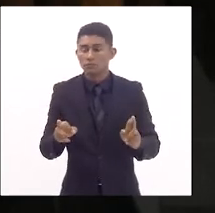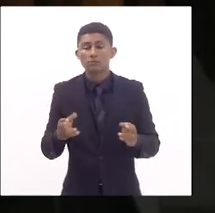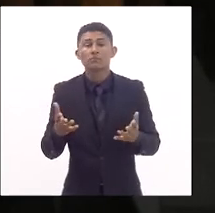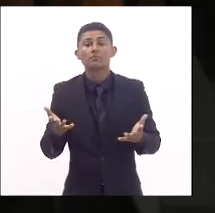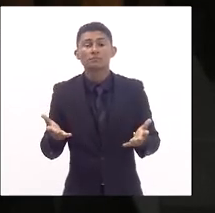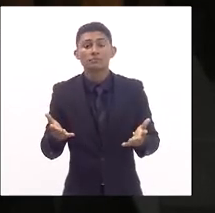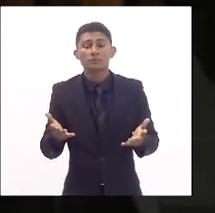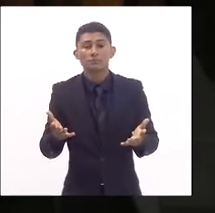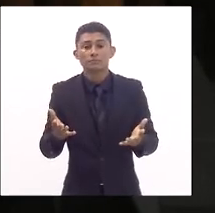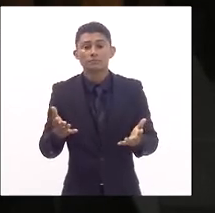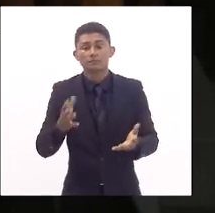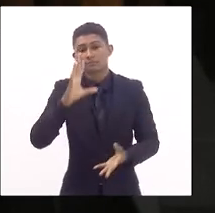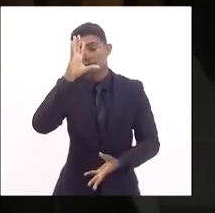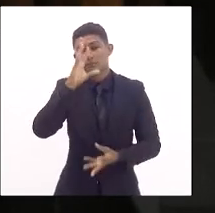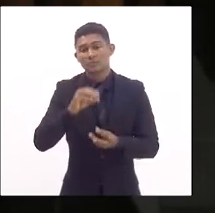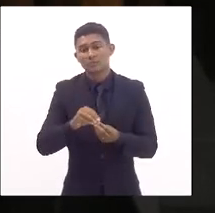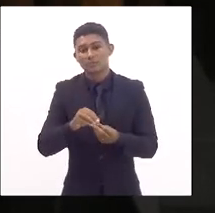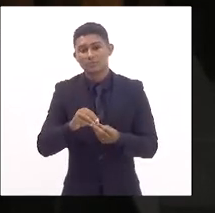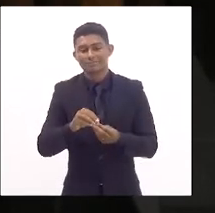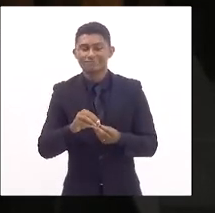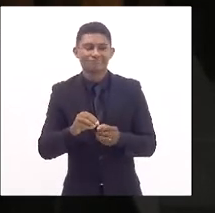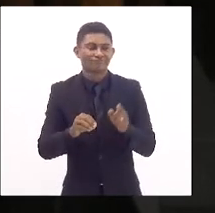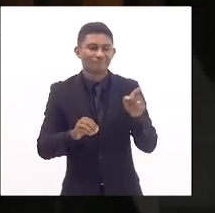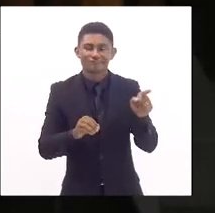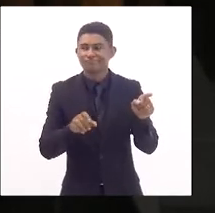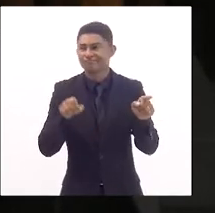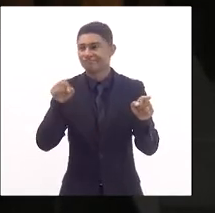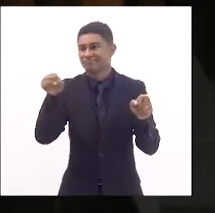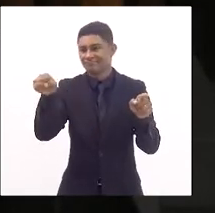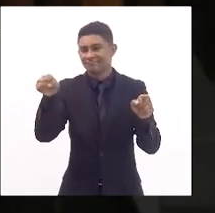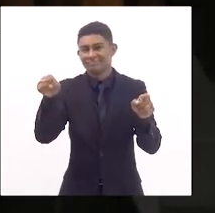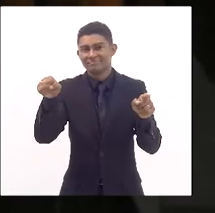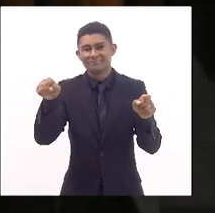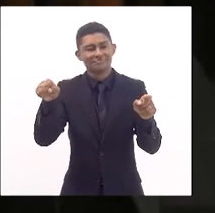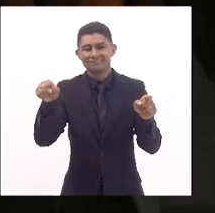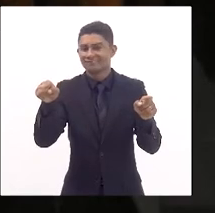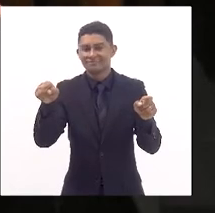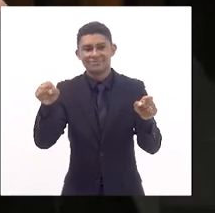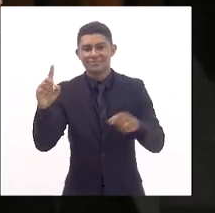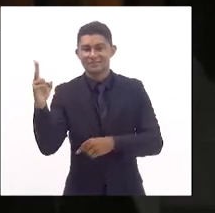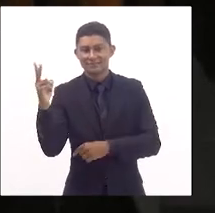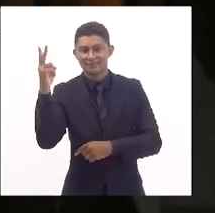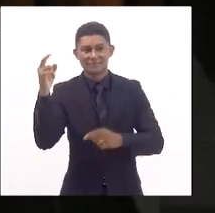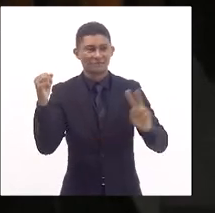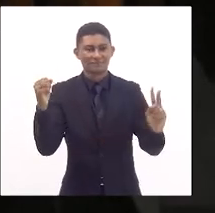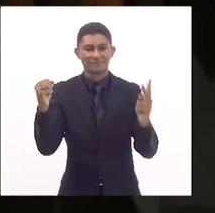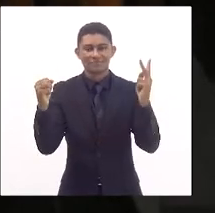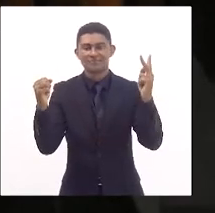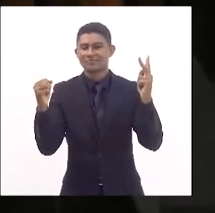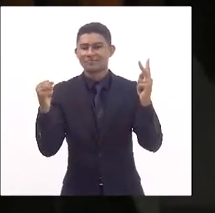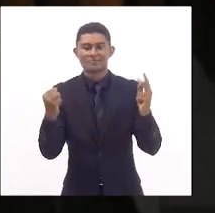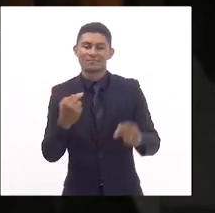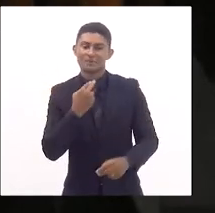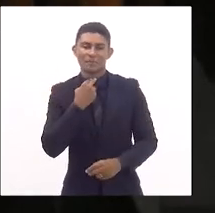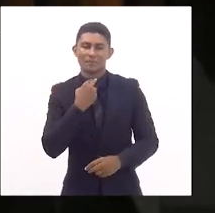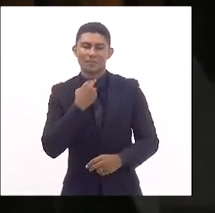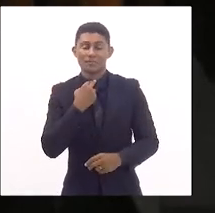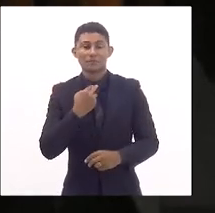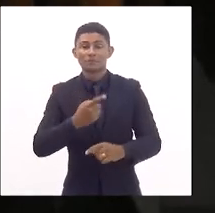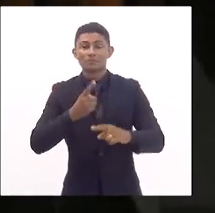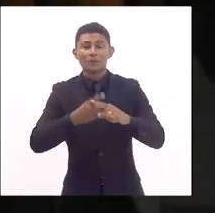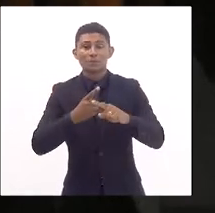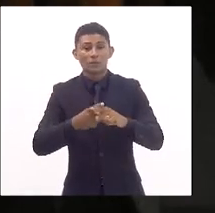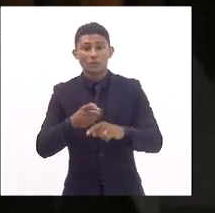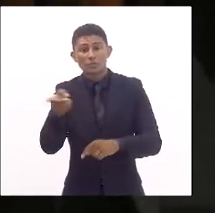você desmoralizou ambos porque eu não pode tocar razão a dois que a gente vê um estar